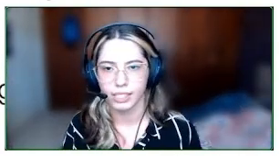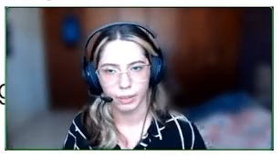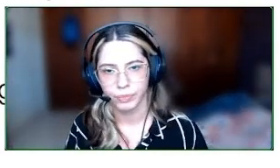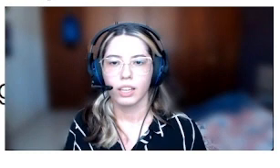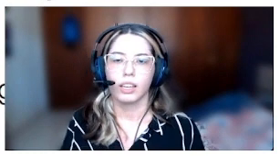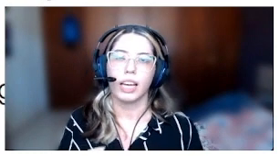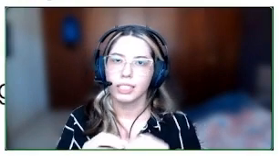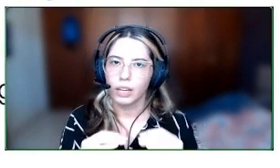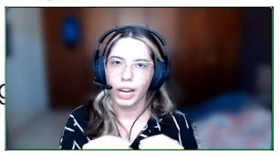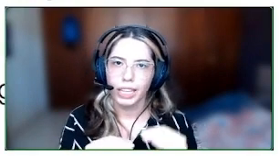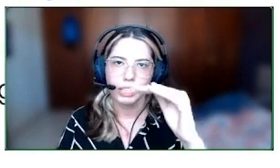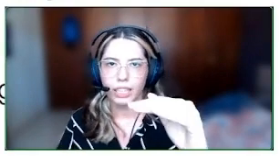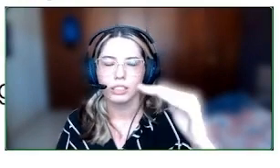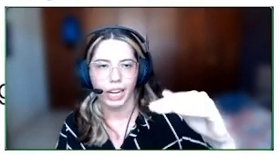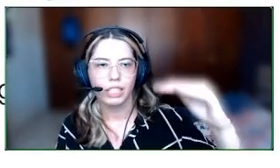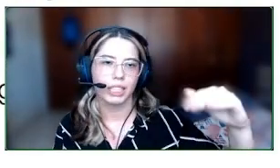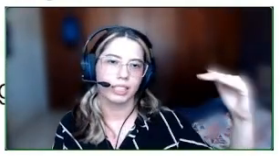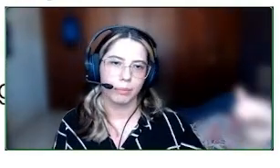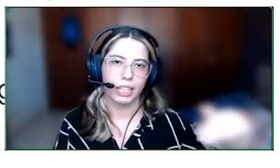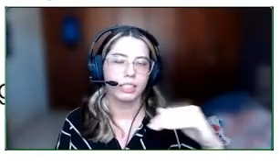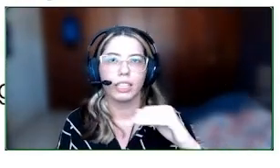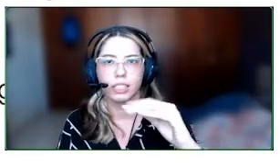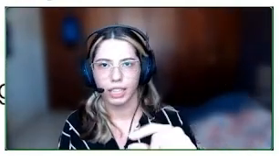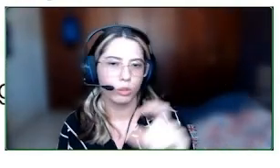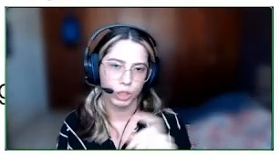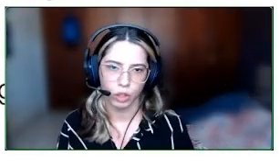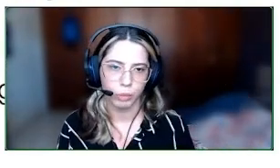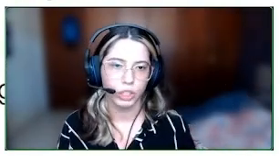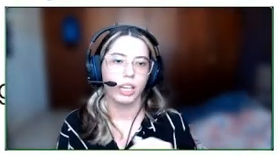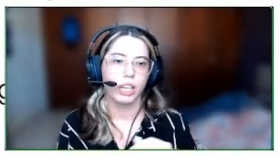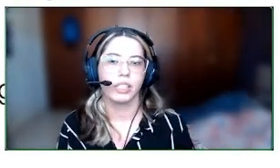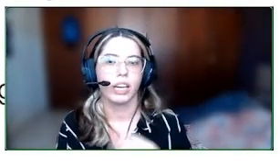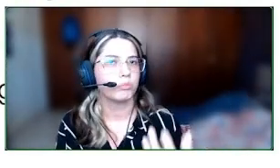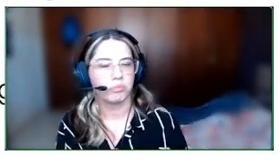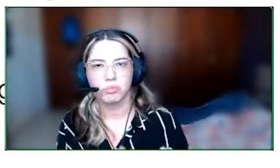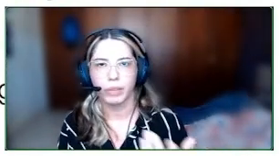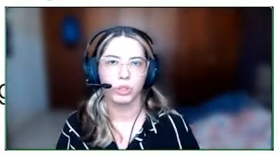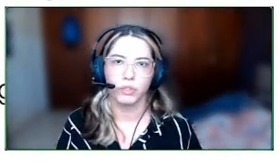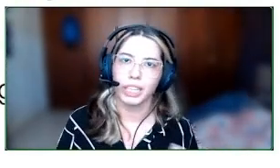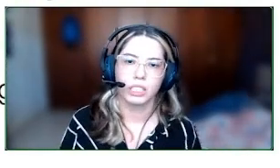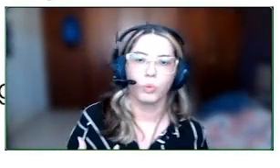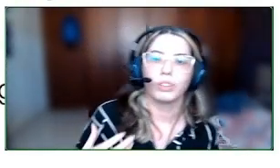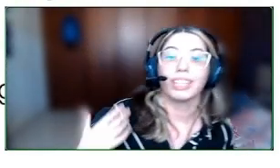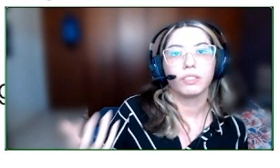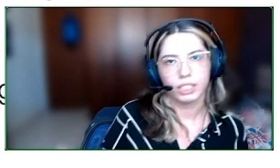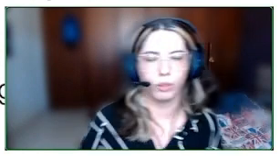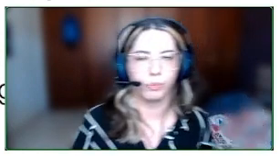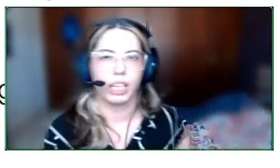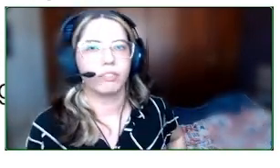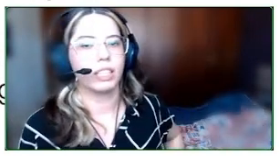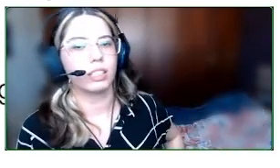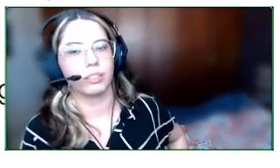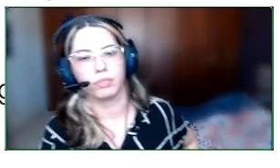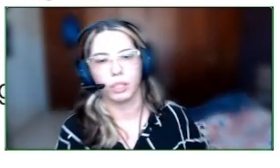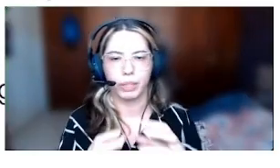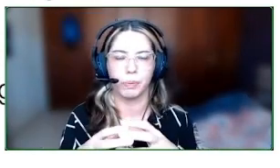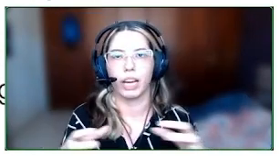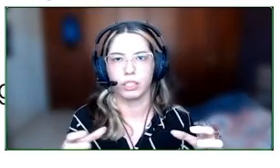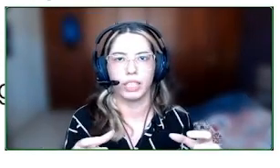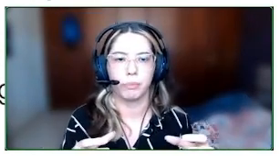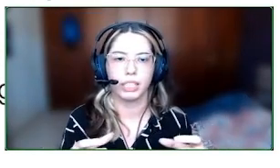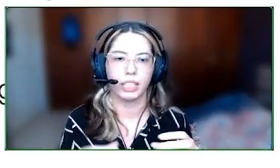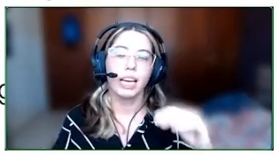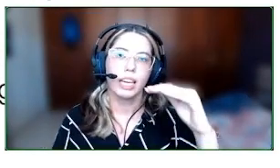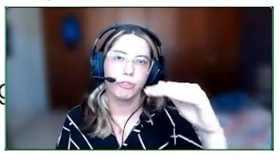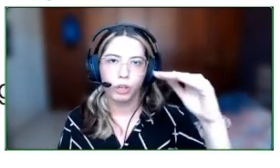especial, SI. Eles testaram cada uma delas, então cada uma dessas lamelas eles testaram individualmente e fizeram um método de vibração transversal, que é a viga, que eles pegaram